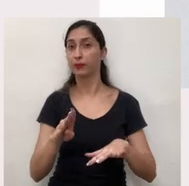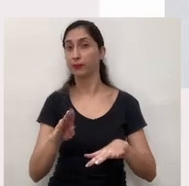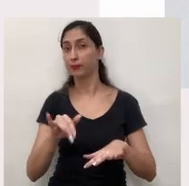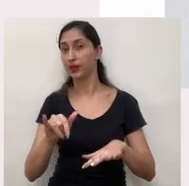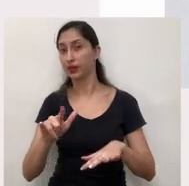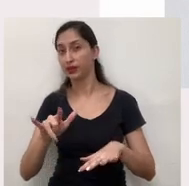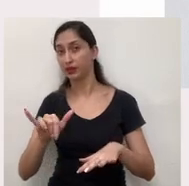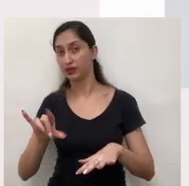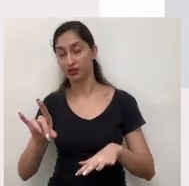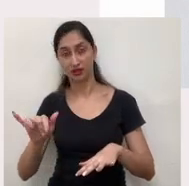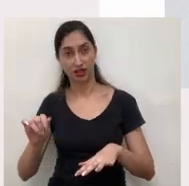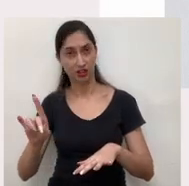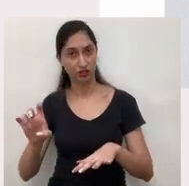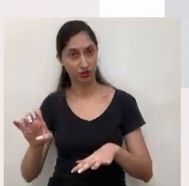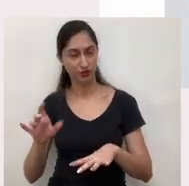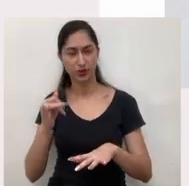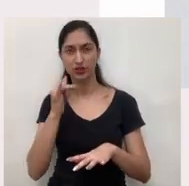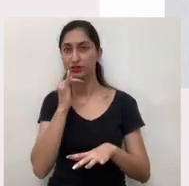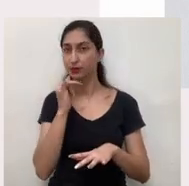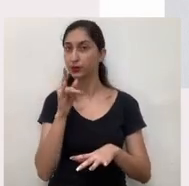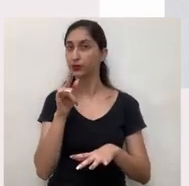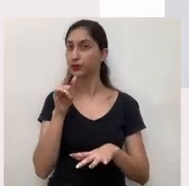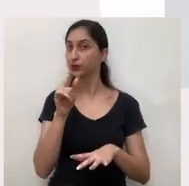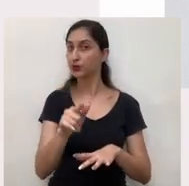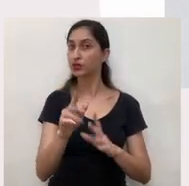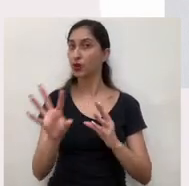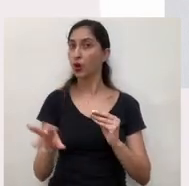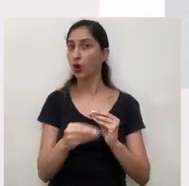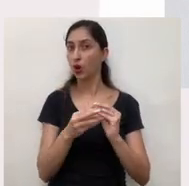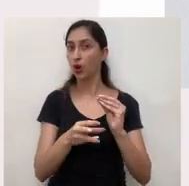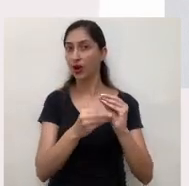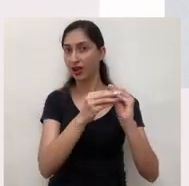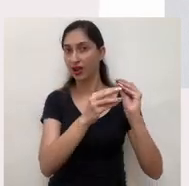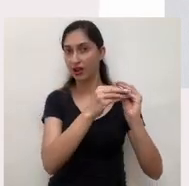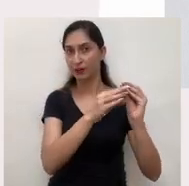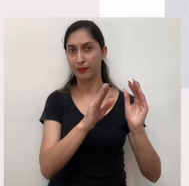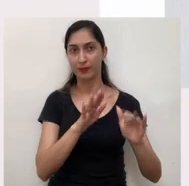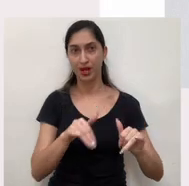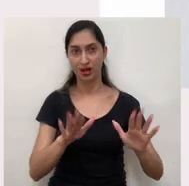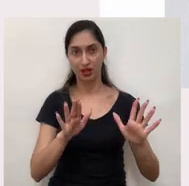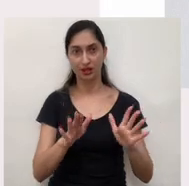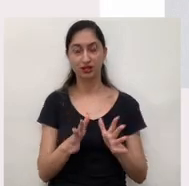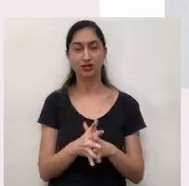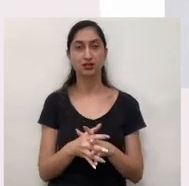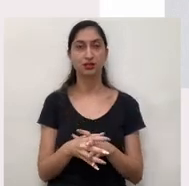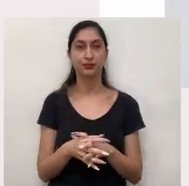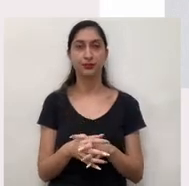porque quando você coloca mais alguns elementos, fica muito